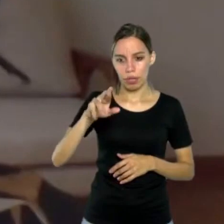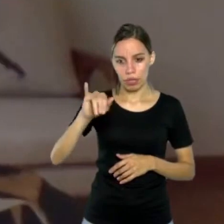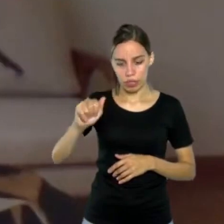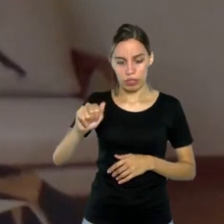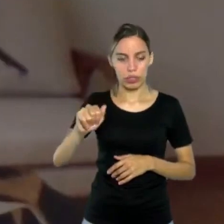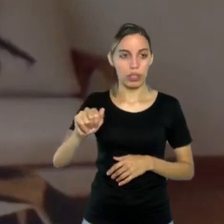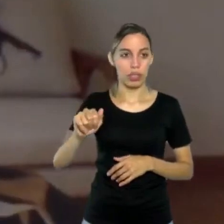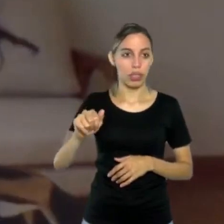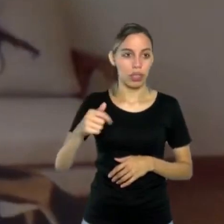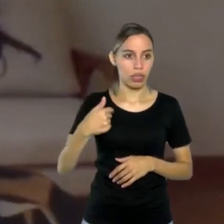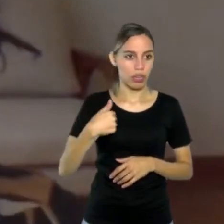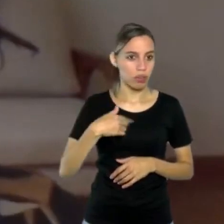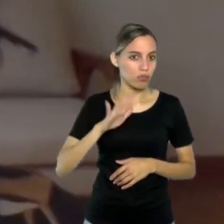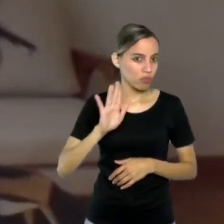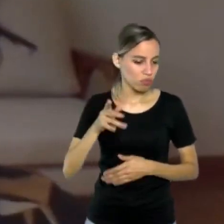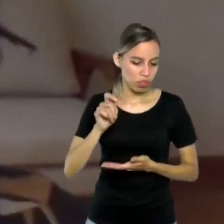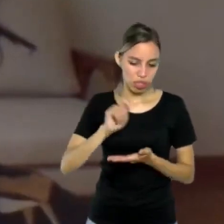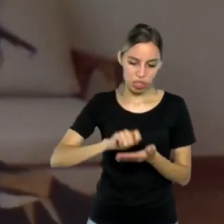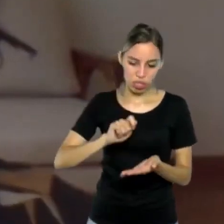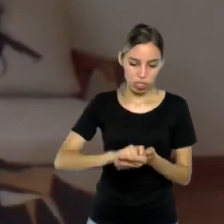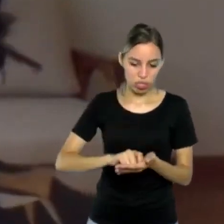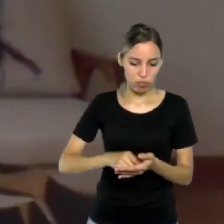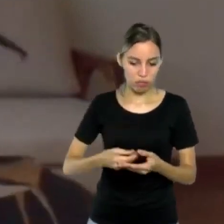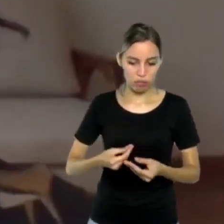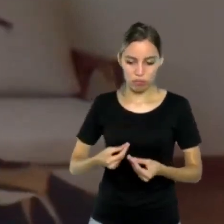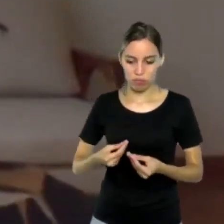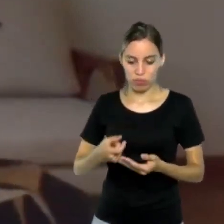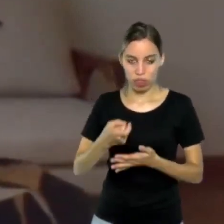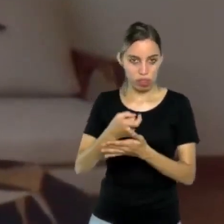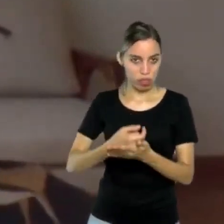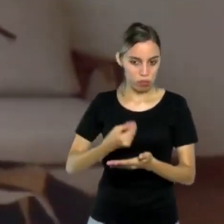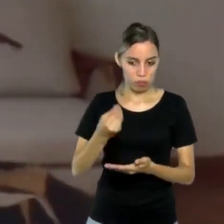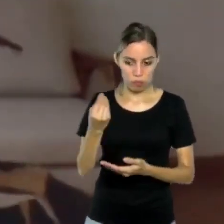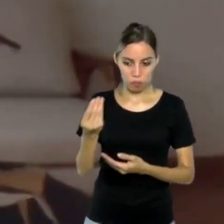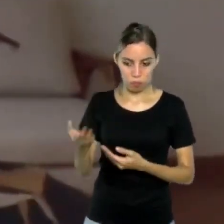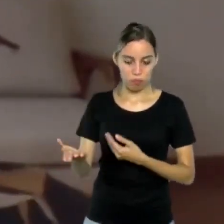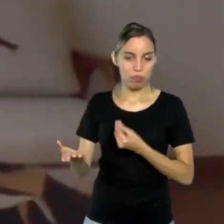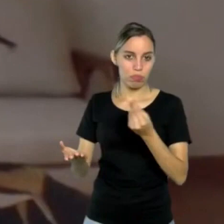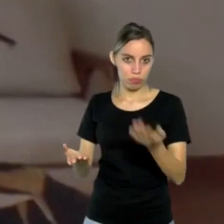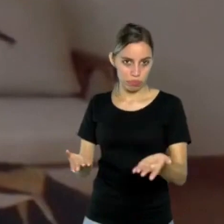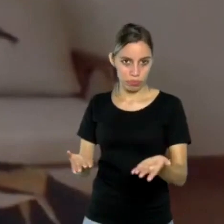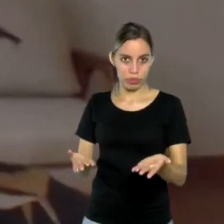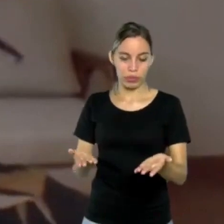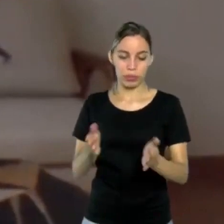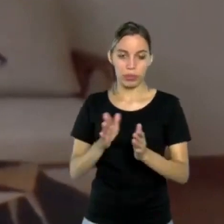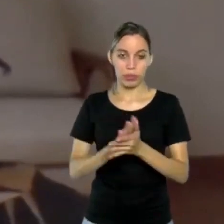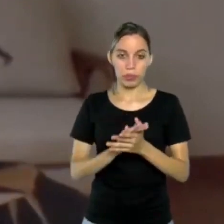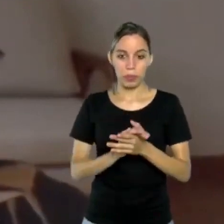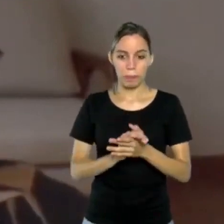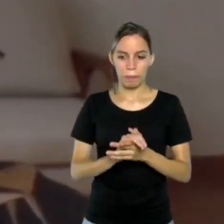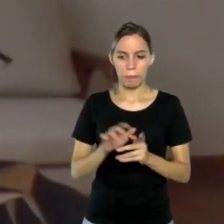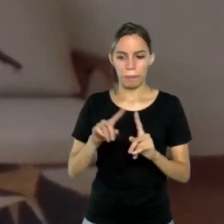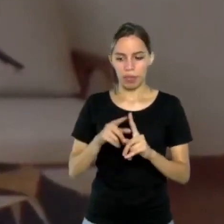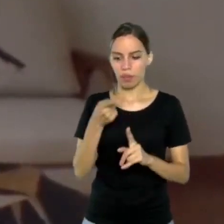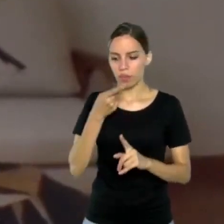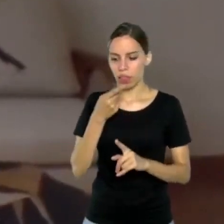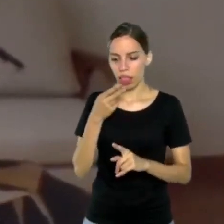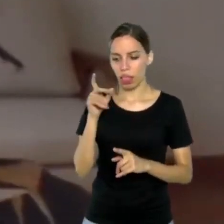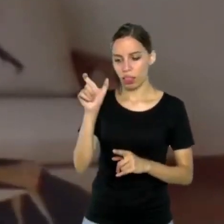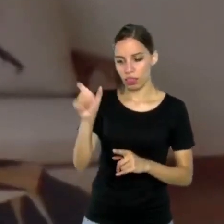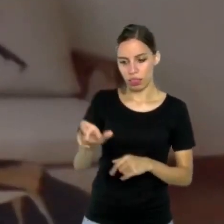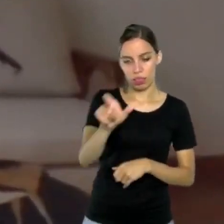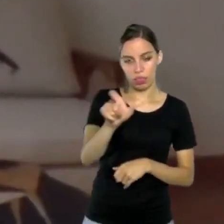E aí escrever para elas, acho que nem tanto escrever para elas, né? Mas falar delas na